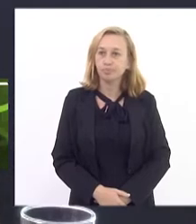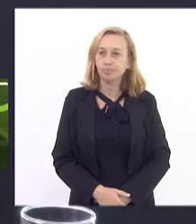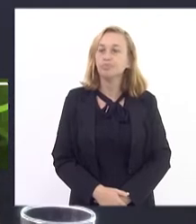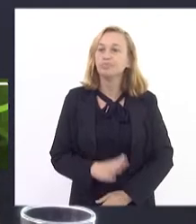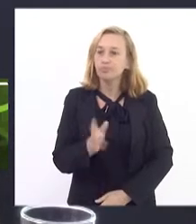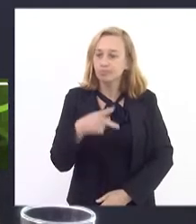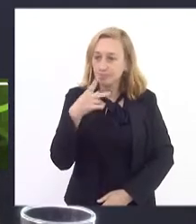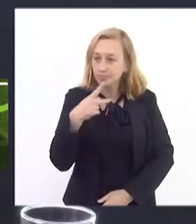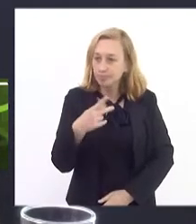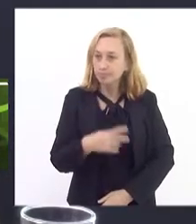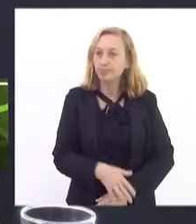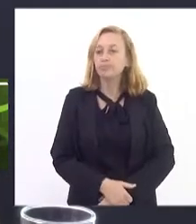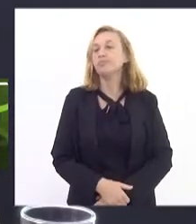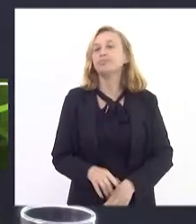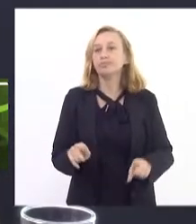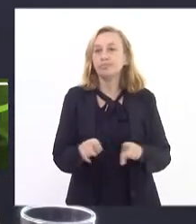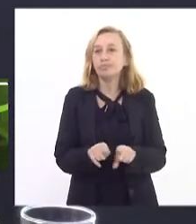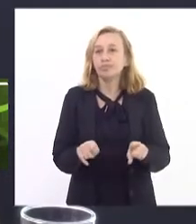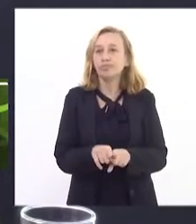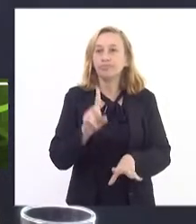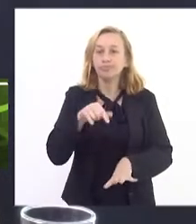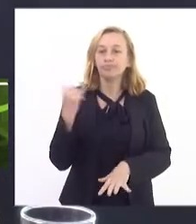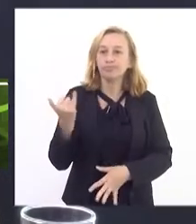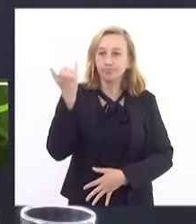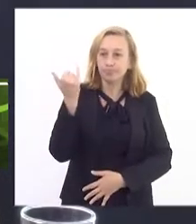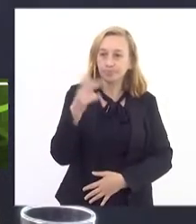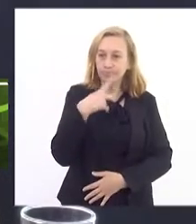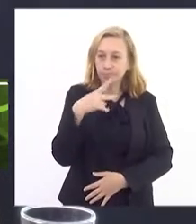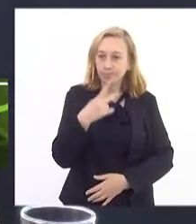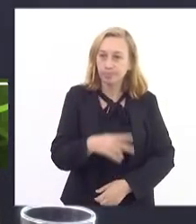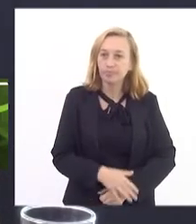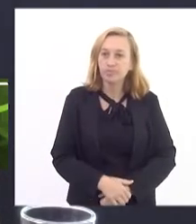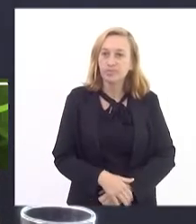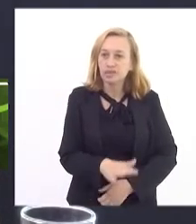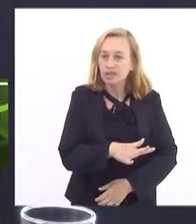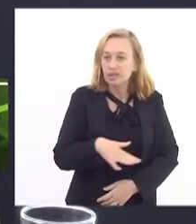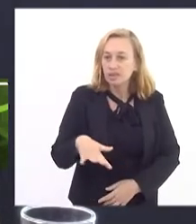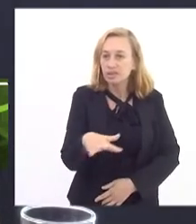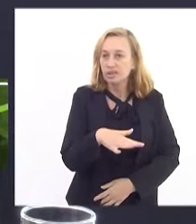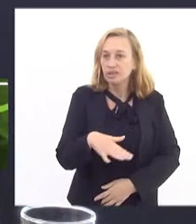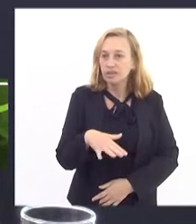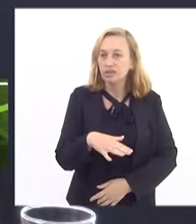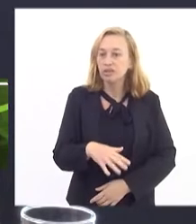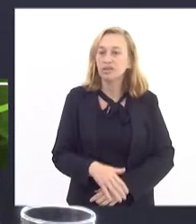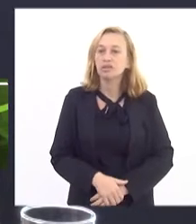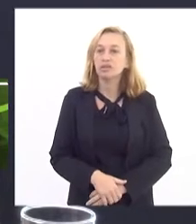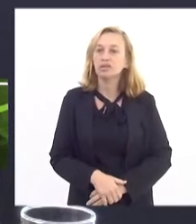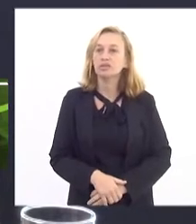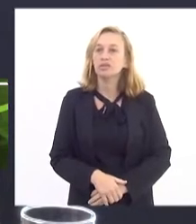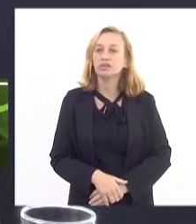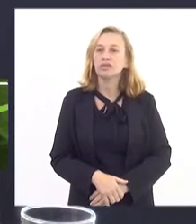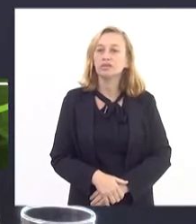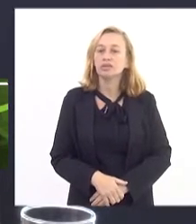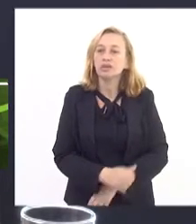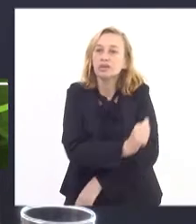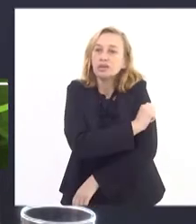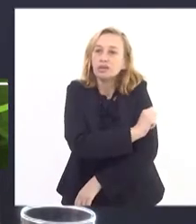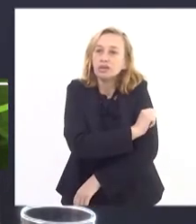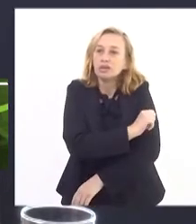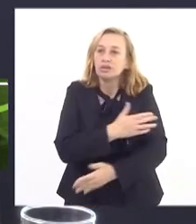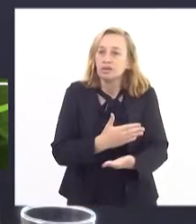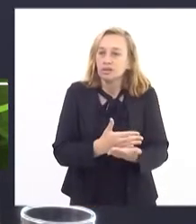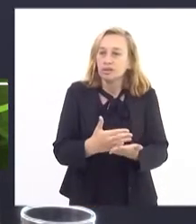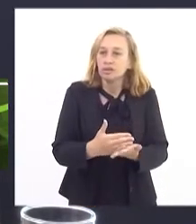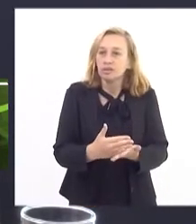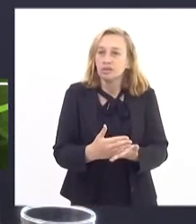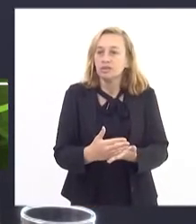Como eu já disse, né? E aí também é importante falar que nessa área da intervenção local, os alunos vão começar a ter